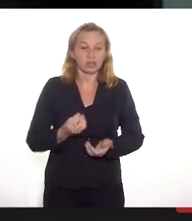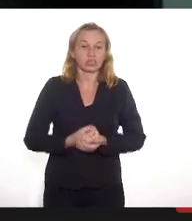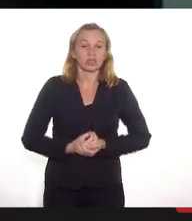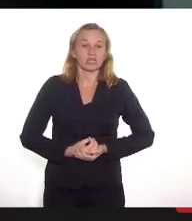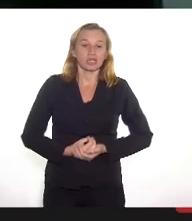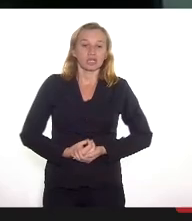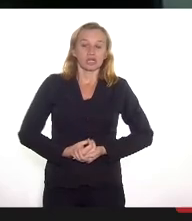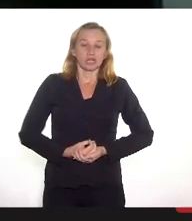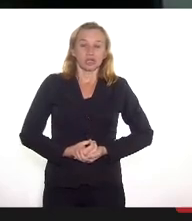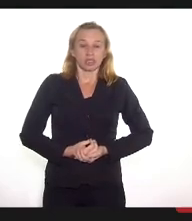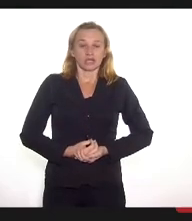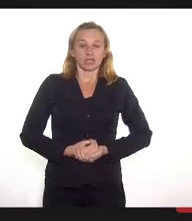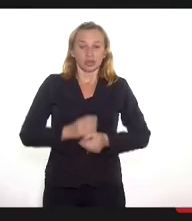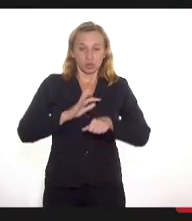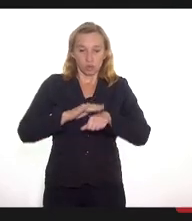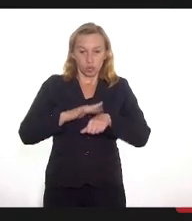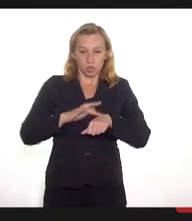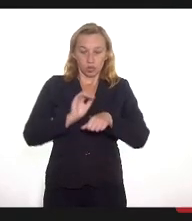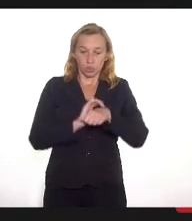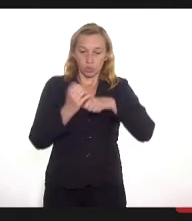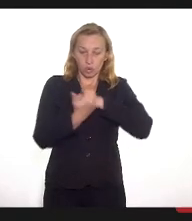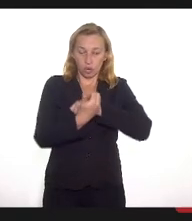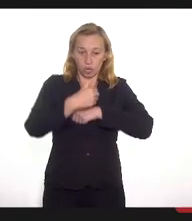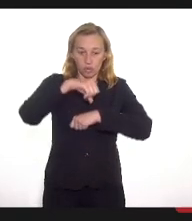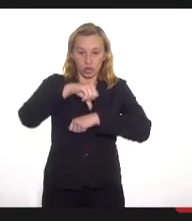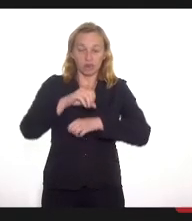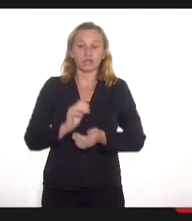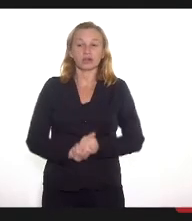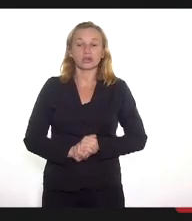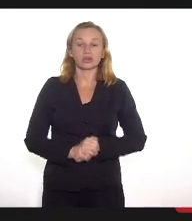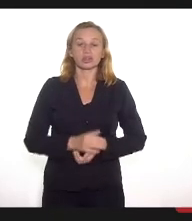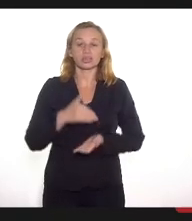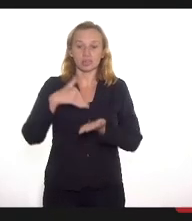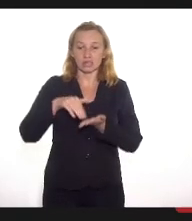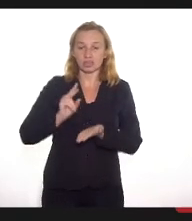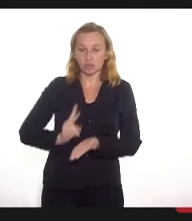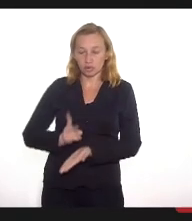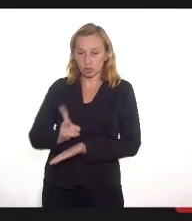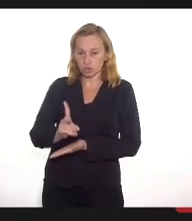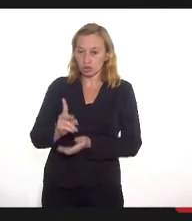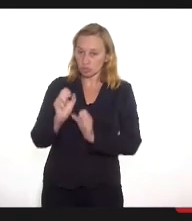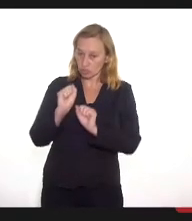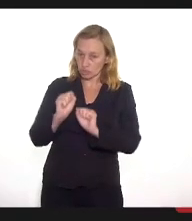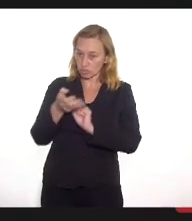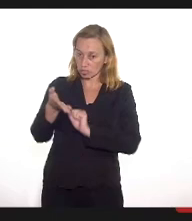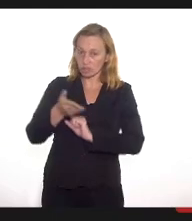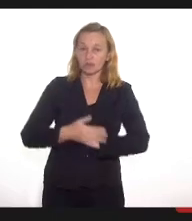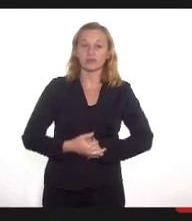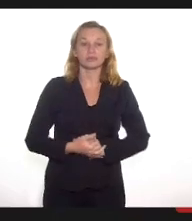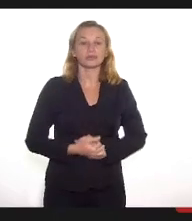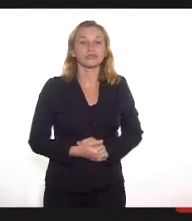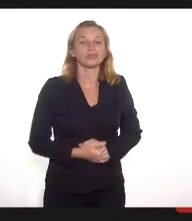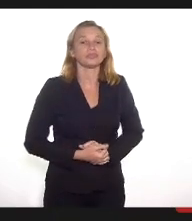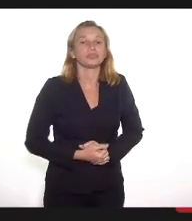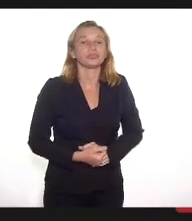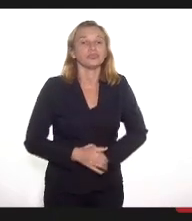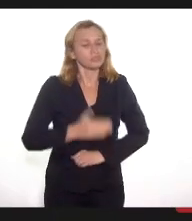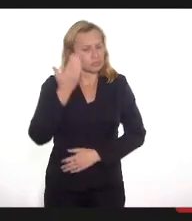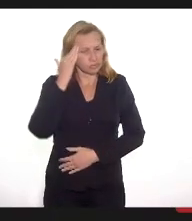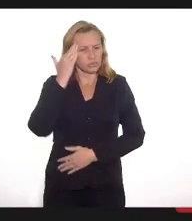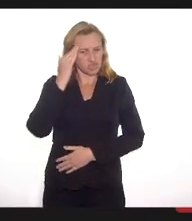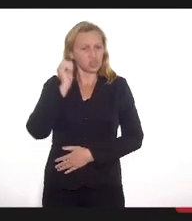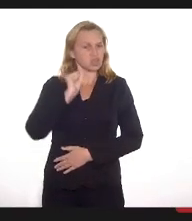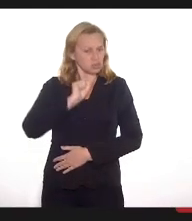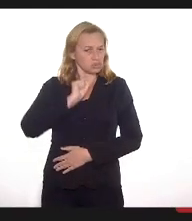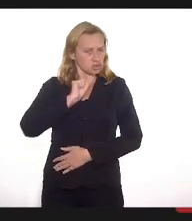bravamente da cor verde secretário por favor sou continuar suas ponderações tá entendido